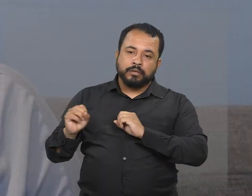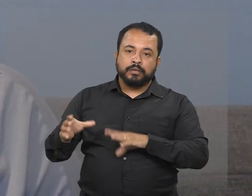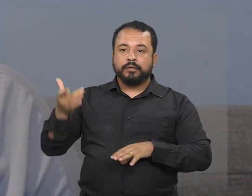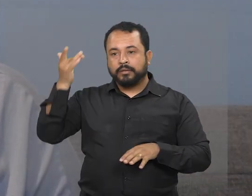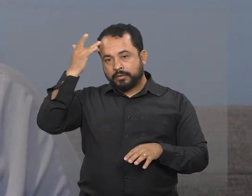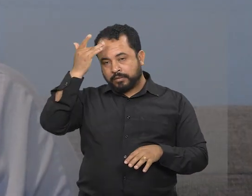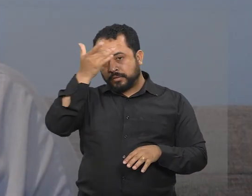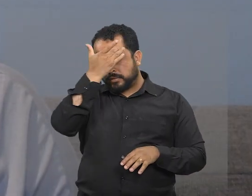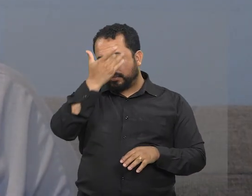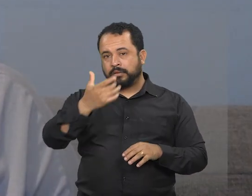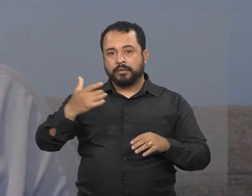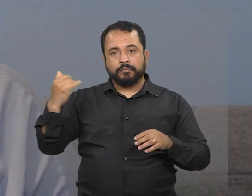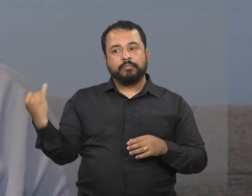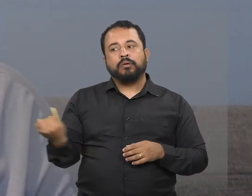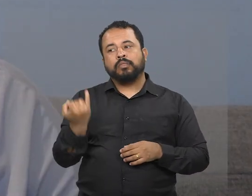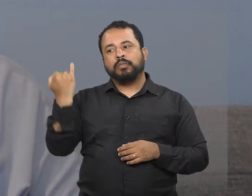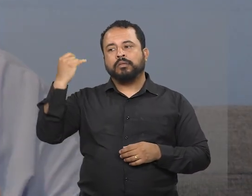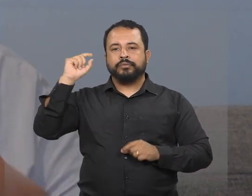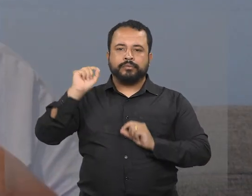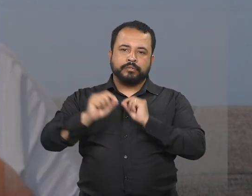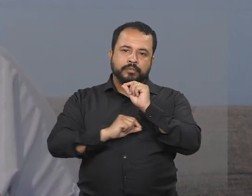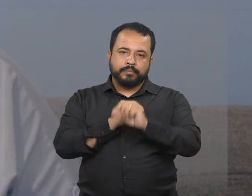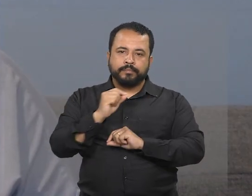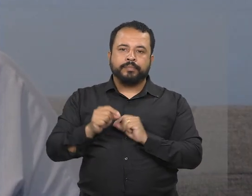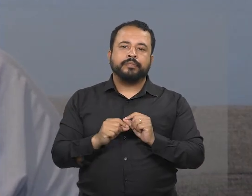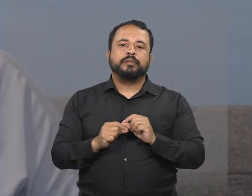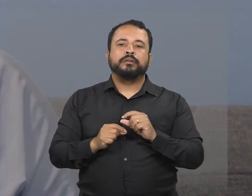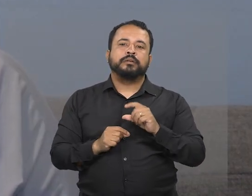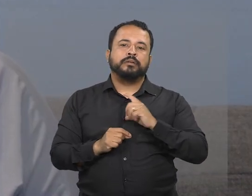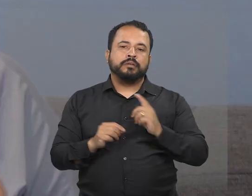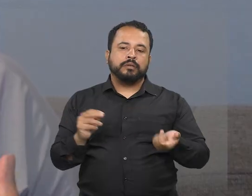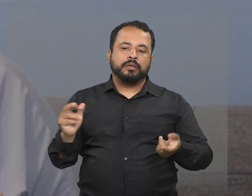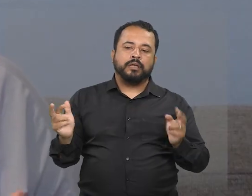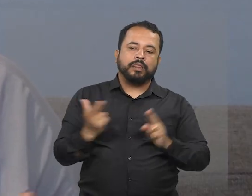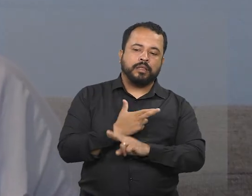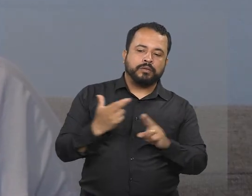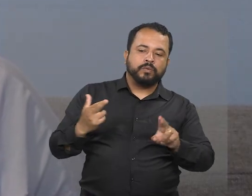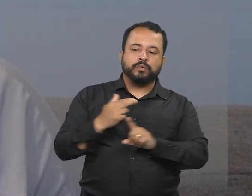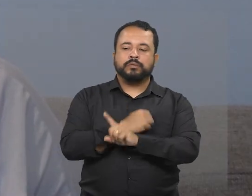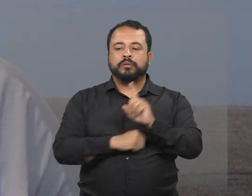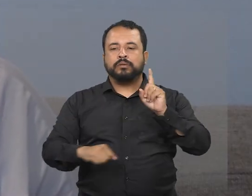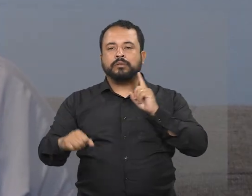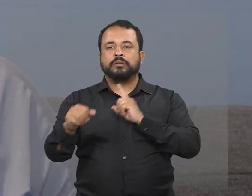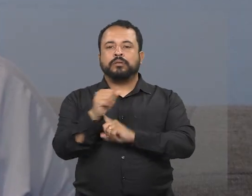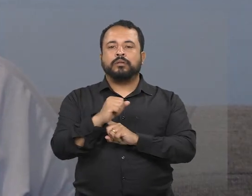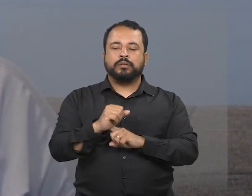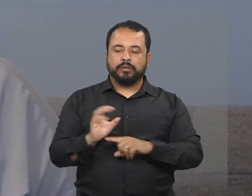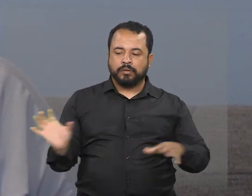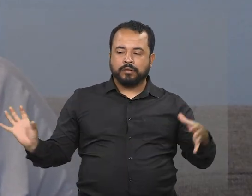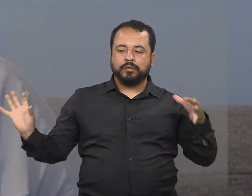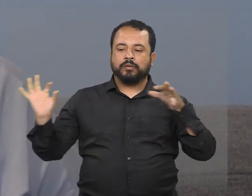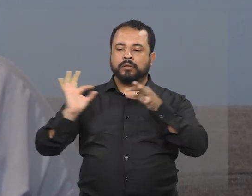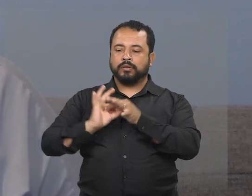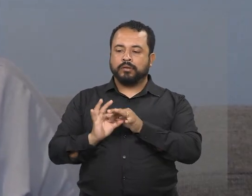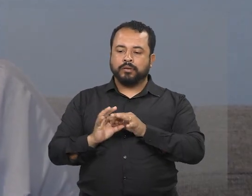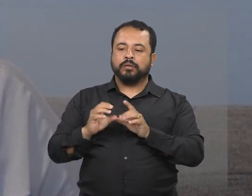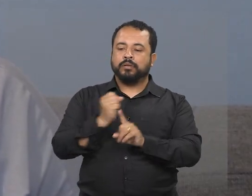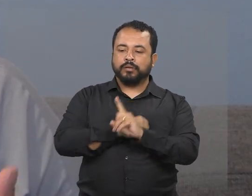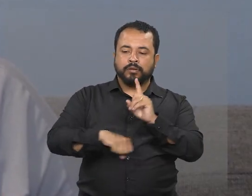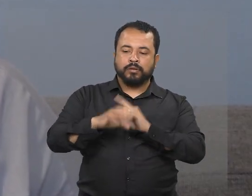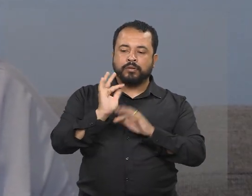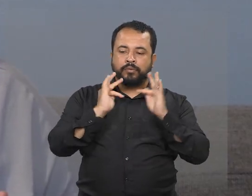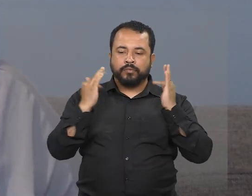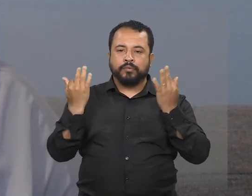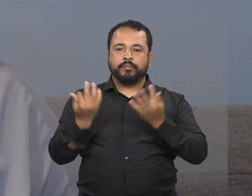A saúde mental, como mencionei, ela se volta para essas relações sociais, os vínculos